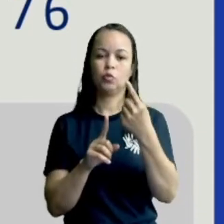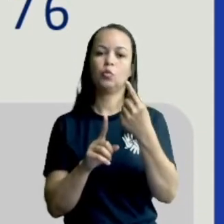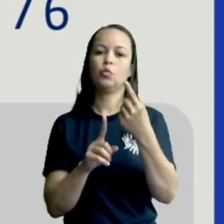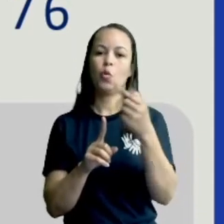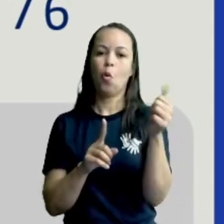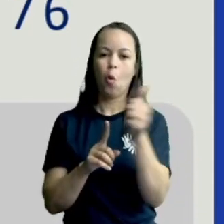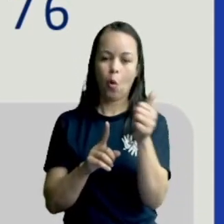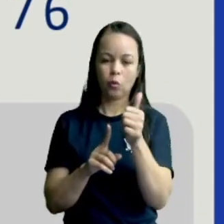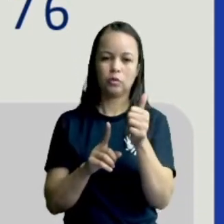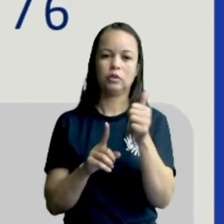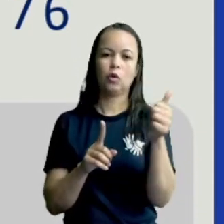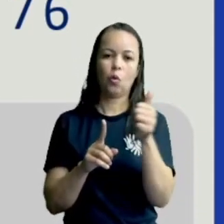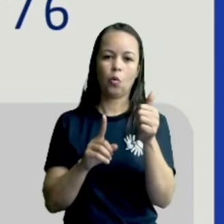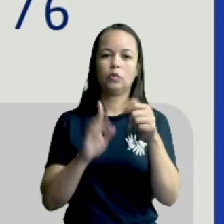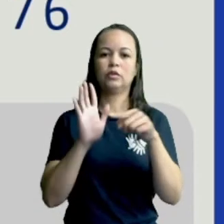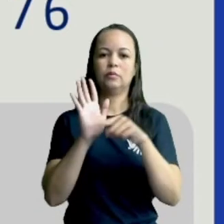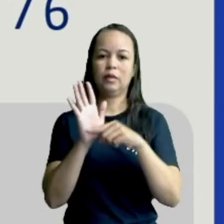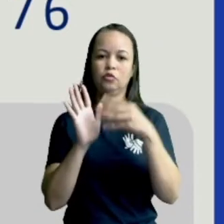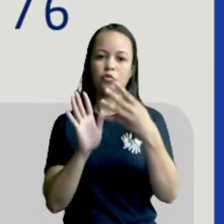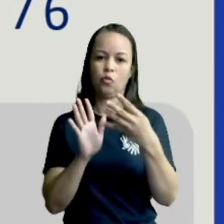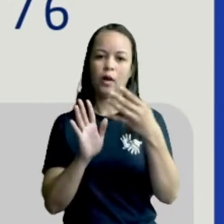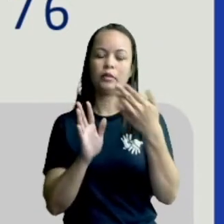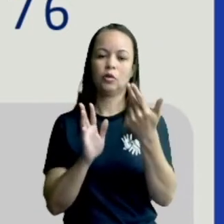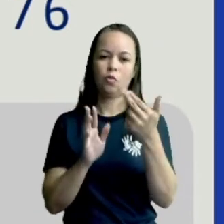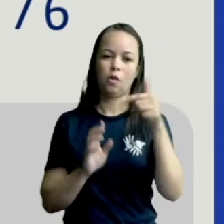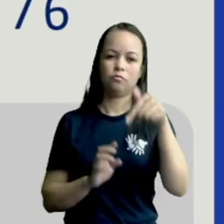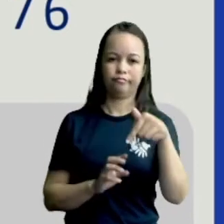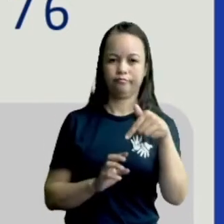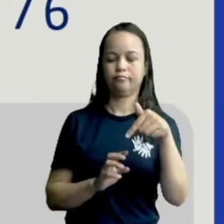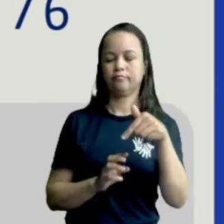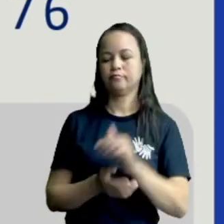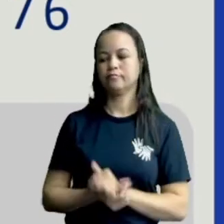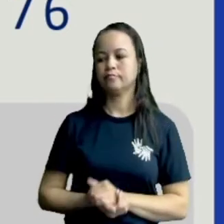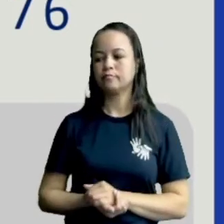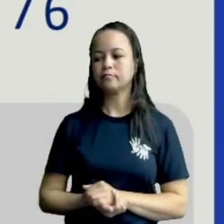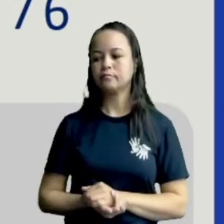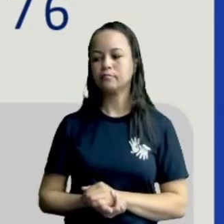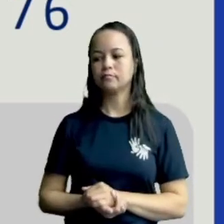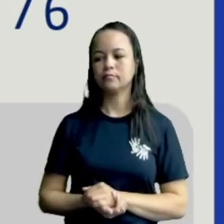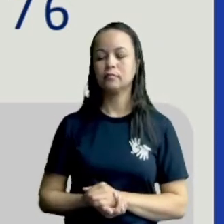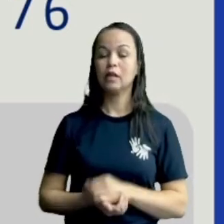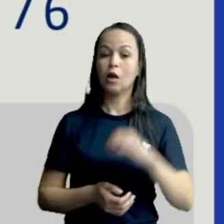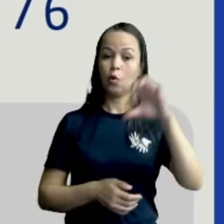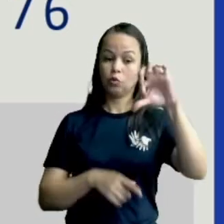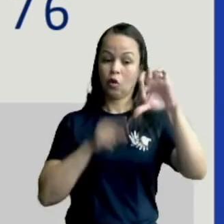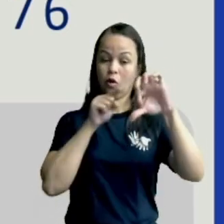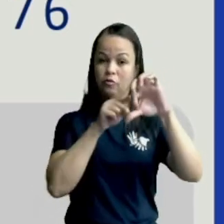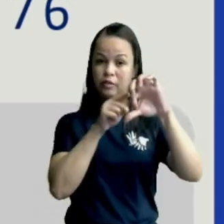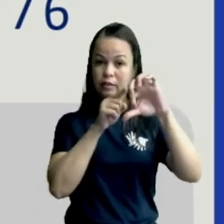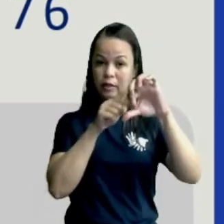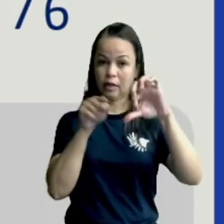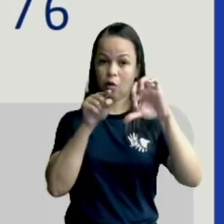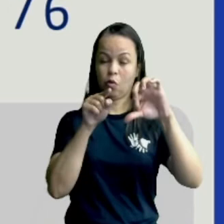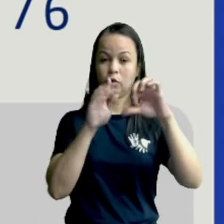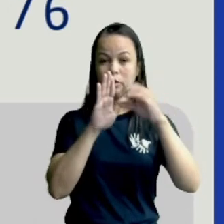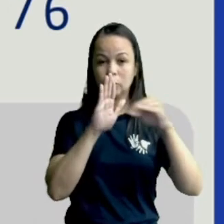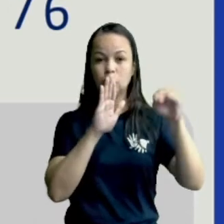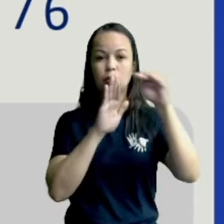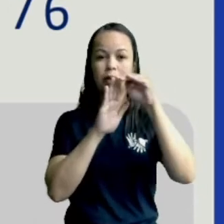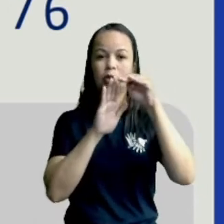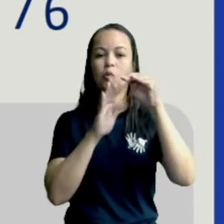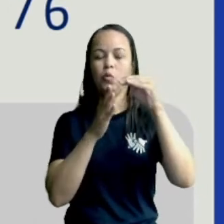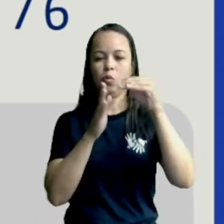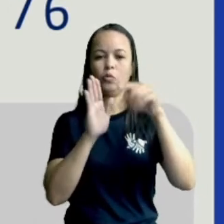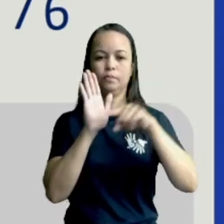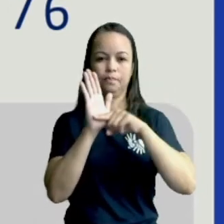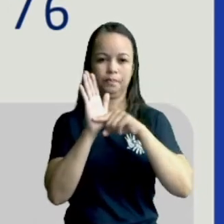posso continuar a subtração. Por quê? O 9 que está aí na ordem superior da subtração,